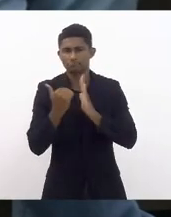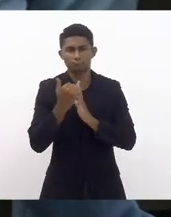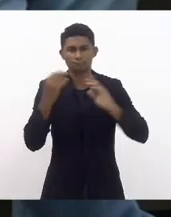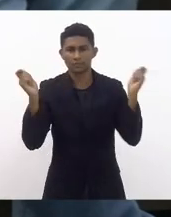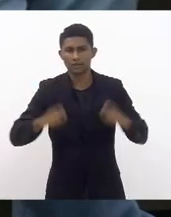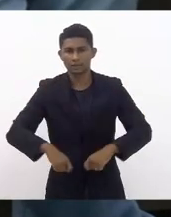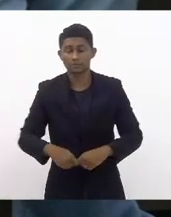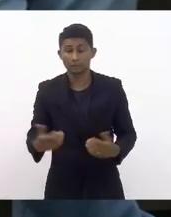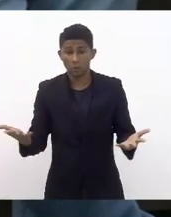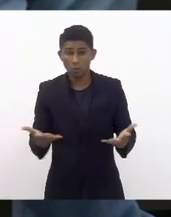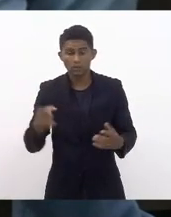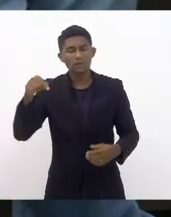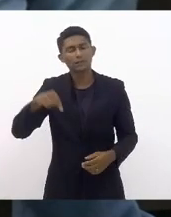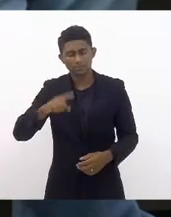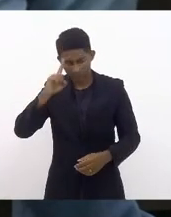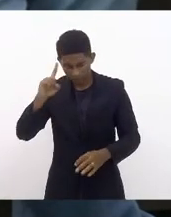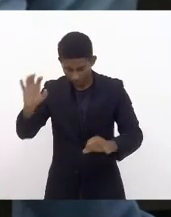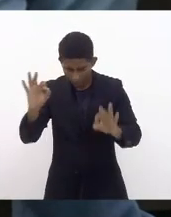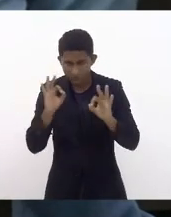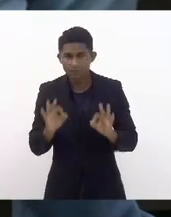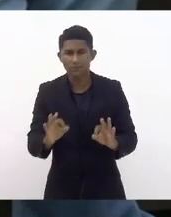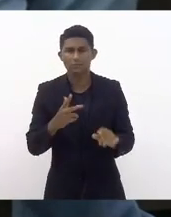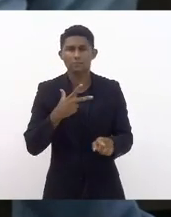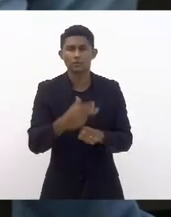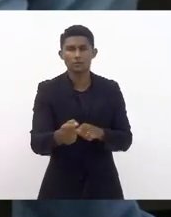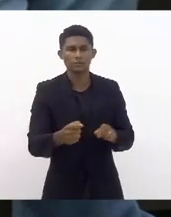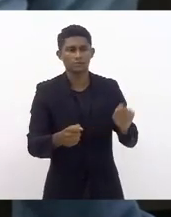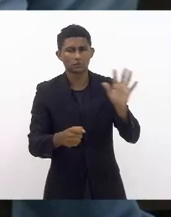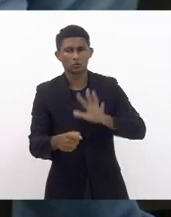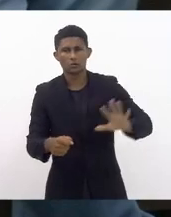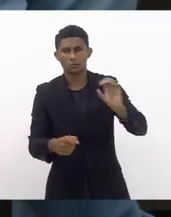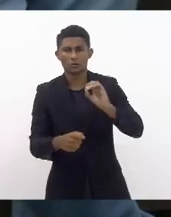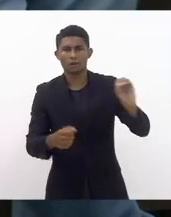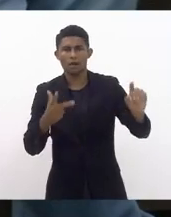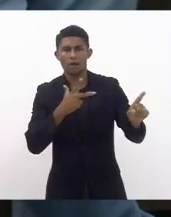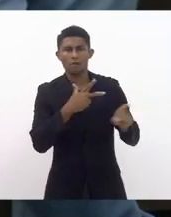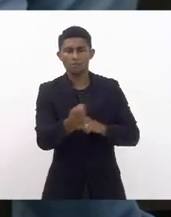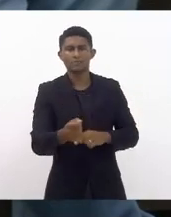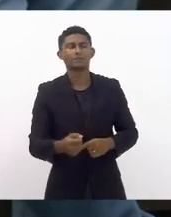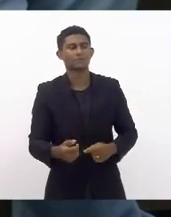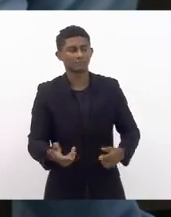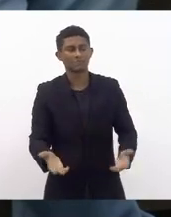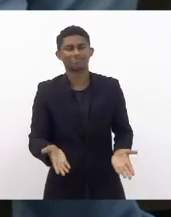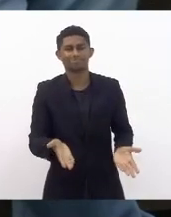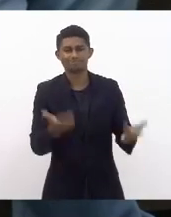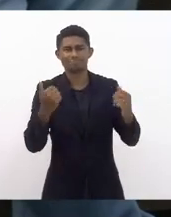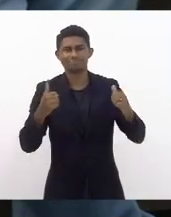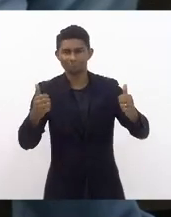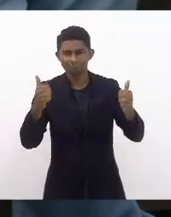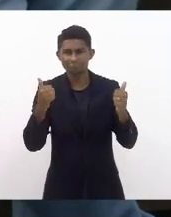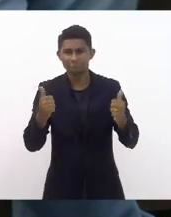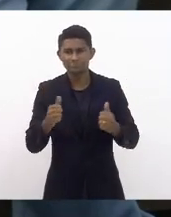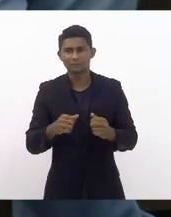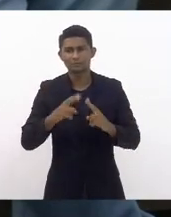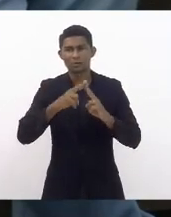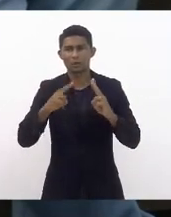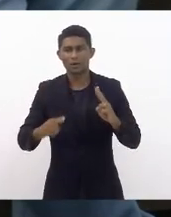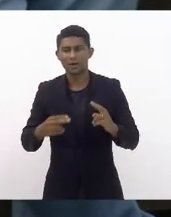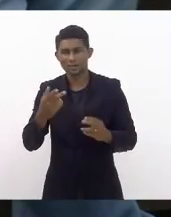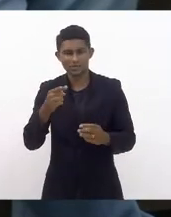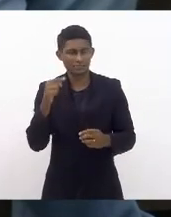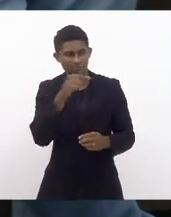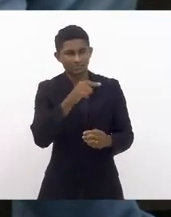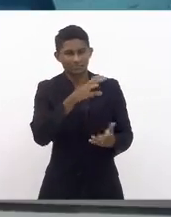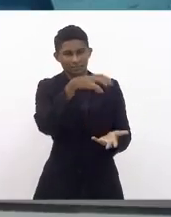dia de vitória, de luz para a Zona Oeste. Viva a UESO, viva a Zona Oeste, viva a UERJ na Zona